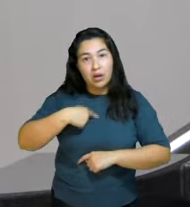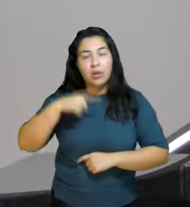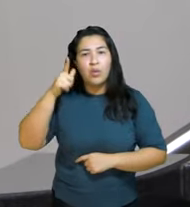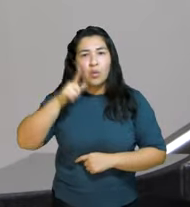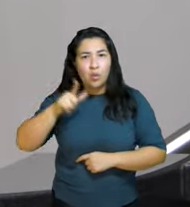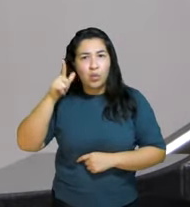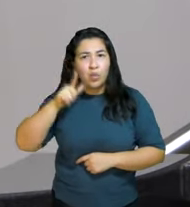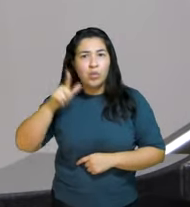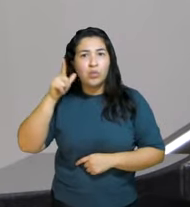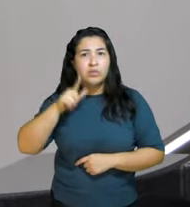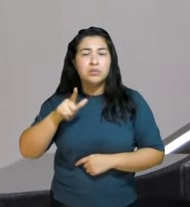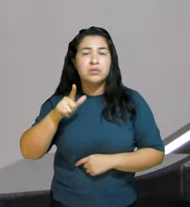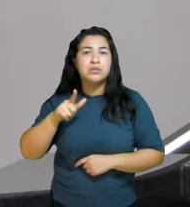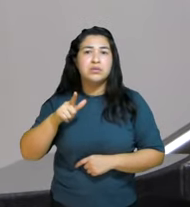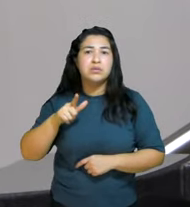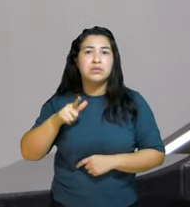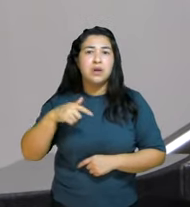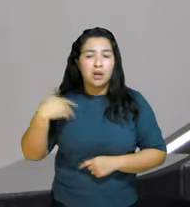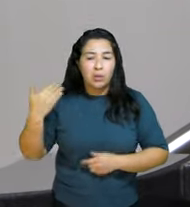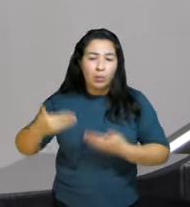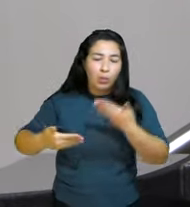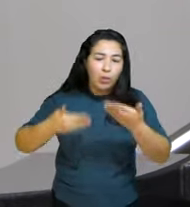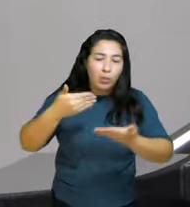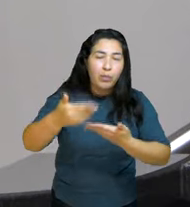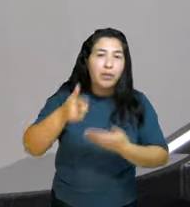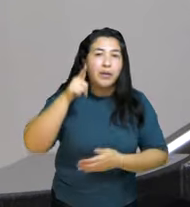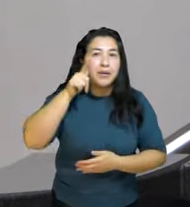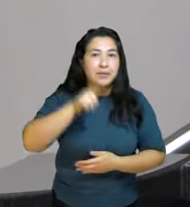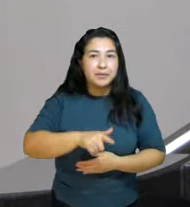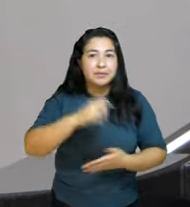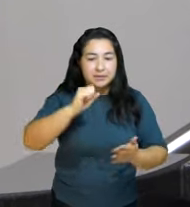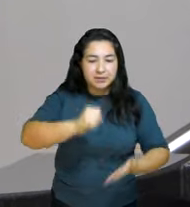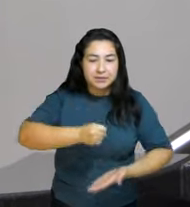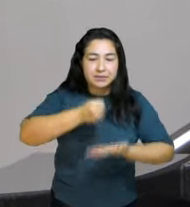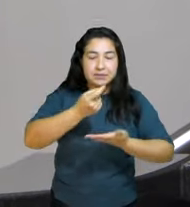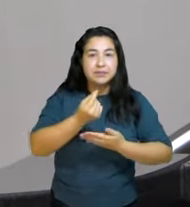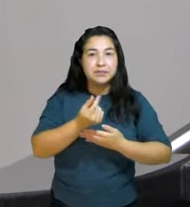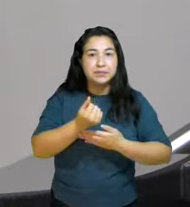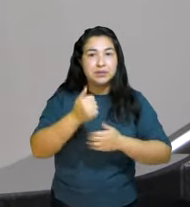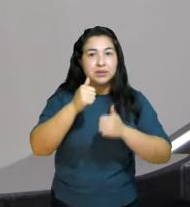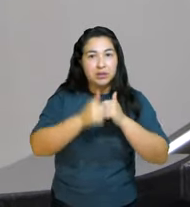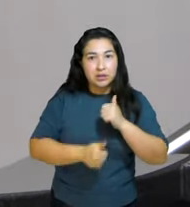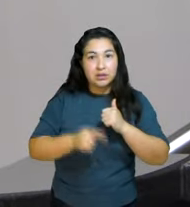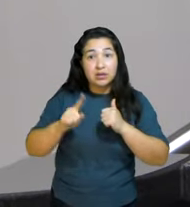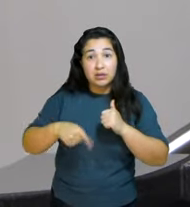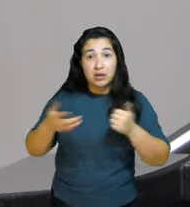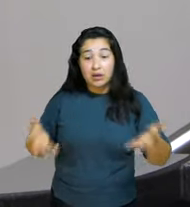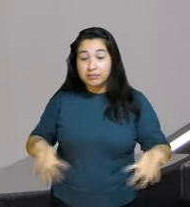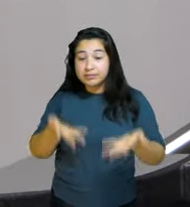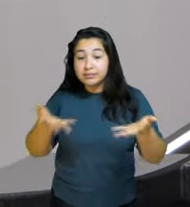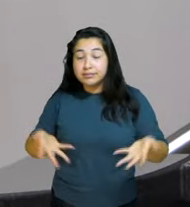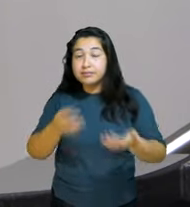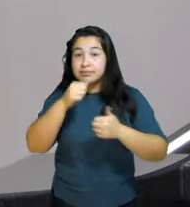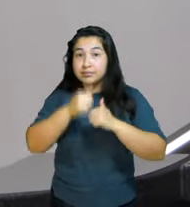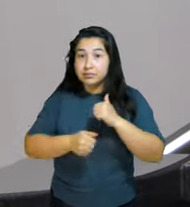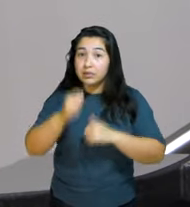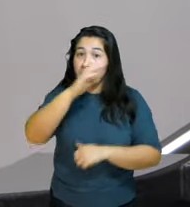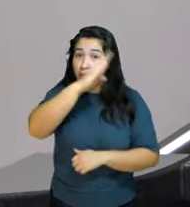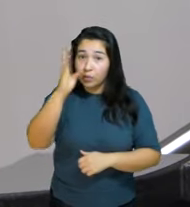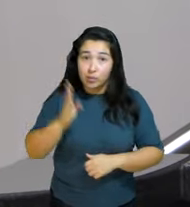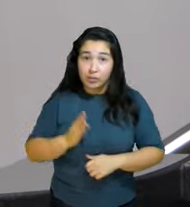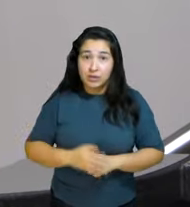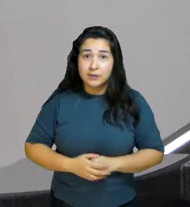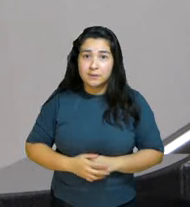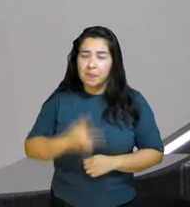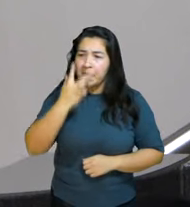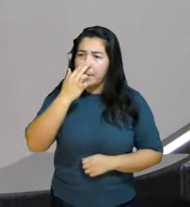principalmente, em relação à Bolsa Atleta, que é o maior programa de incentivo ao esporte no Brasil. E isso a gente está negando aos